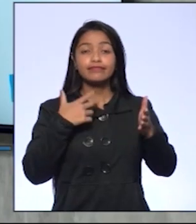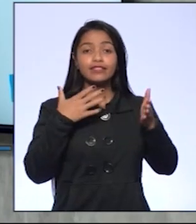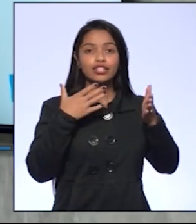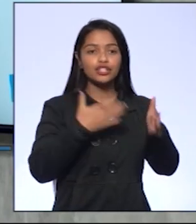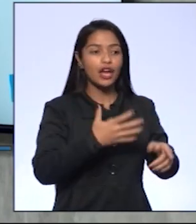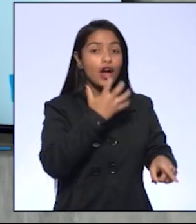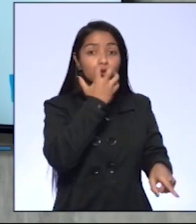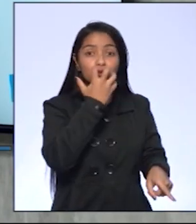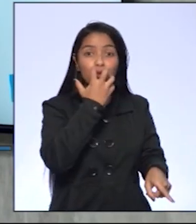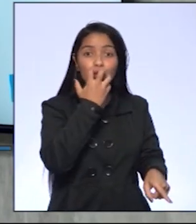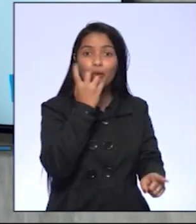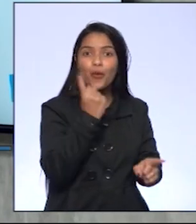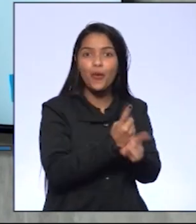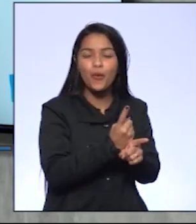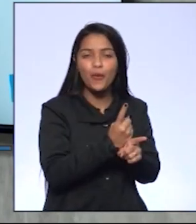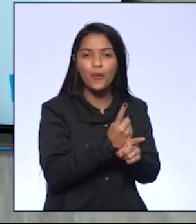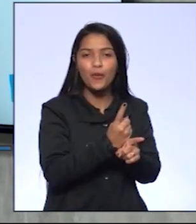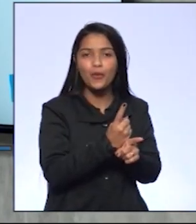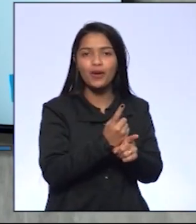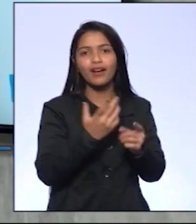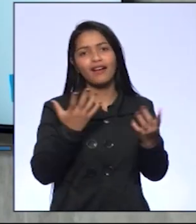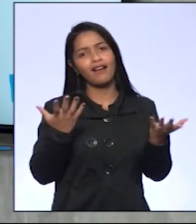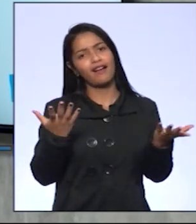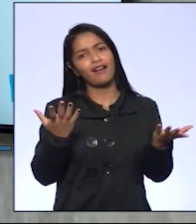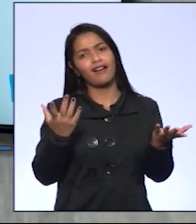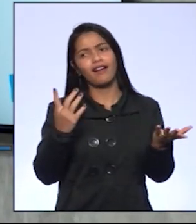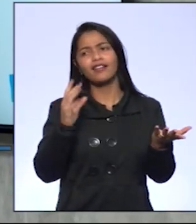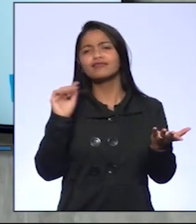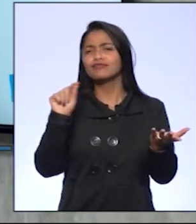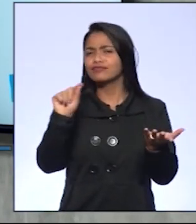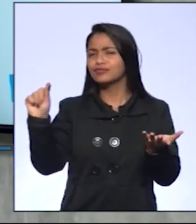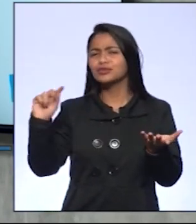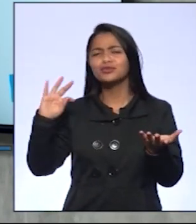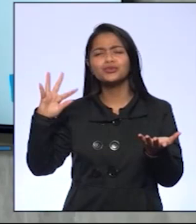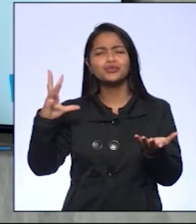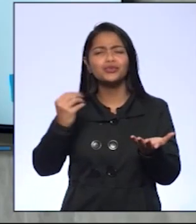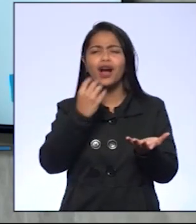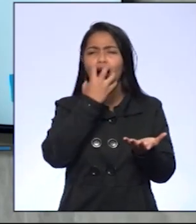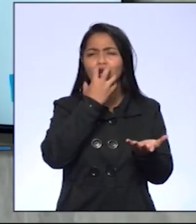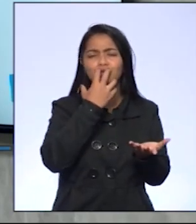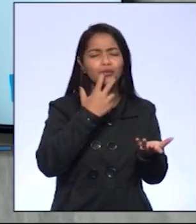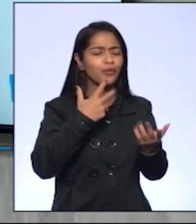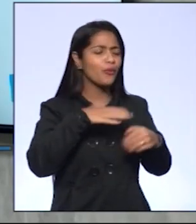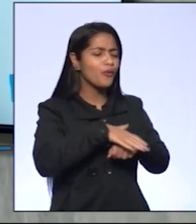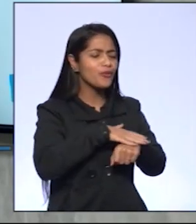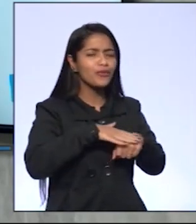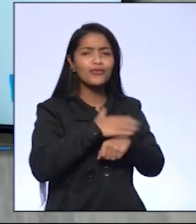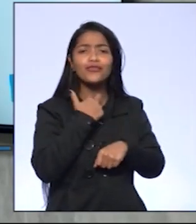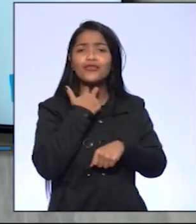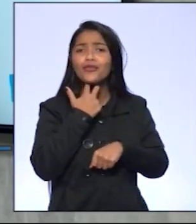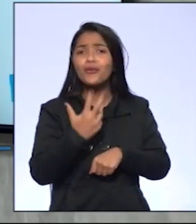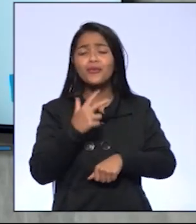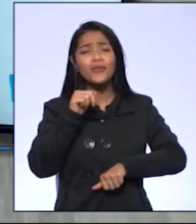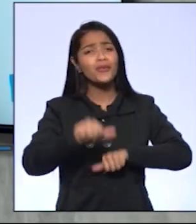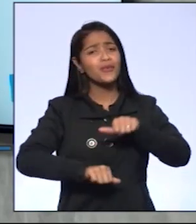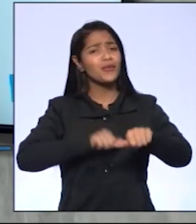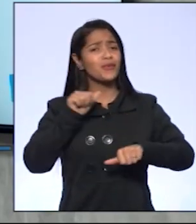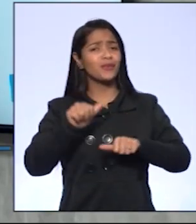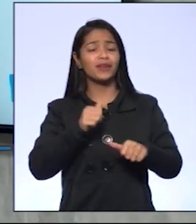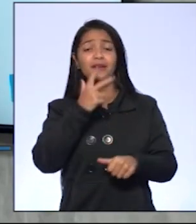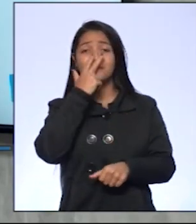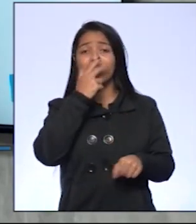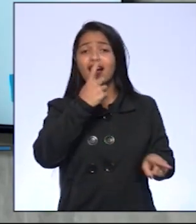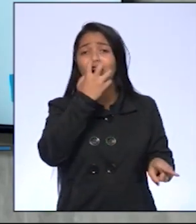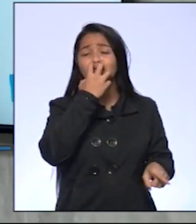meu cachorro. Quem aqui não muda a voz para falar com o cachorro? Quem aqui não fala com o cachorro como se o